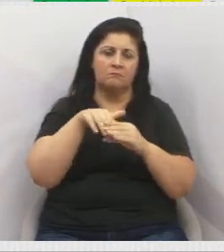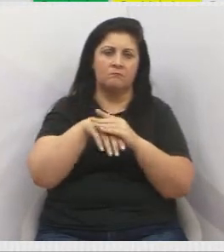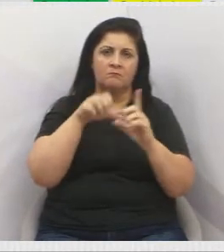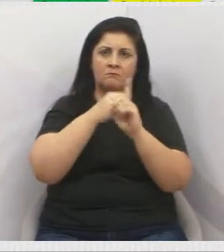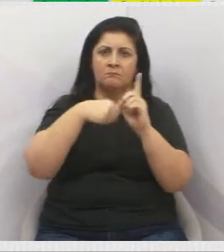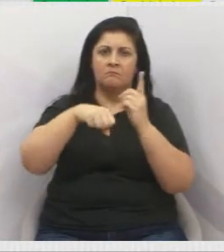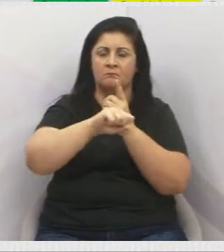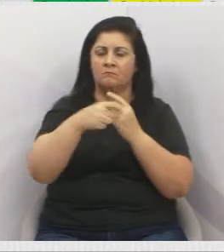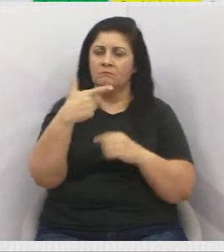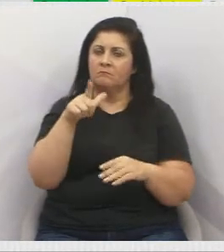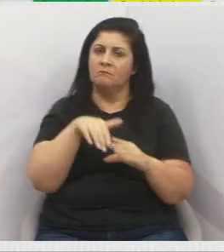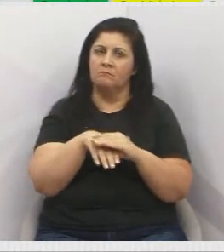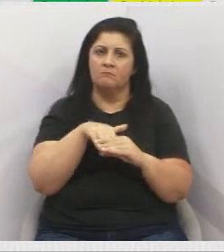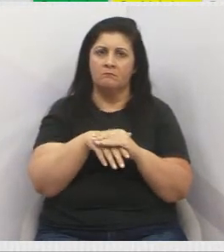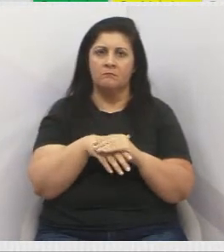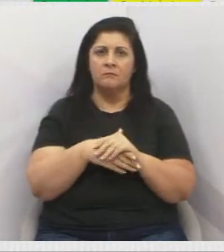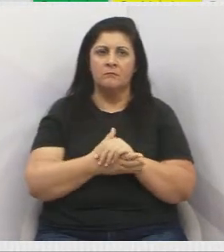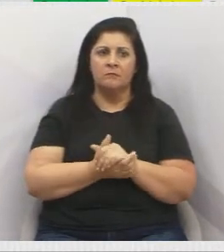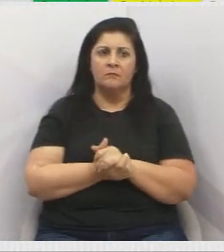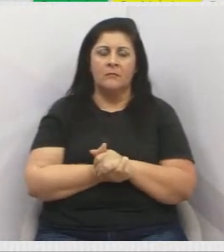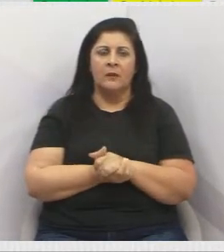da sociedade civil em branco.